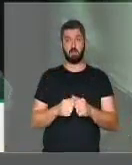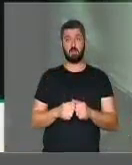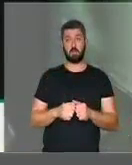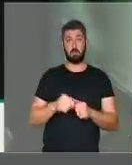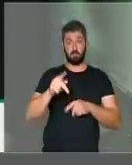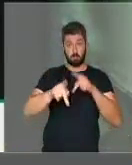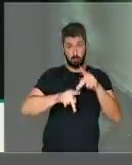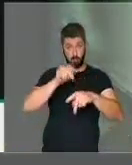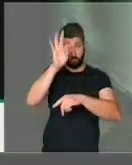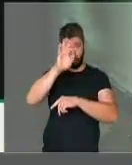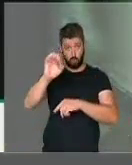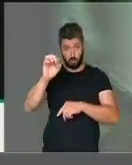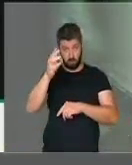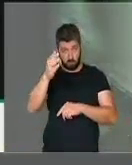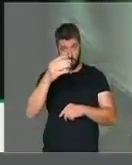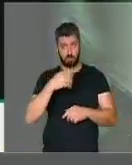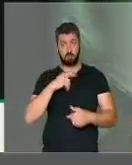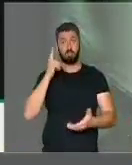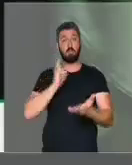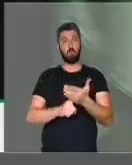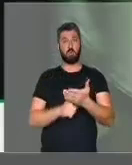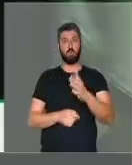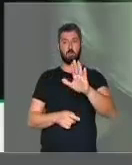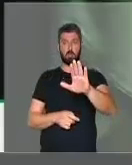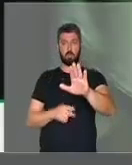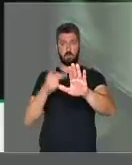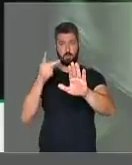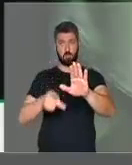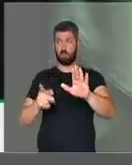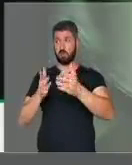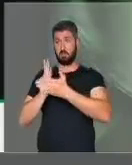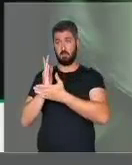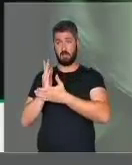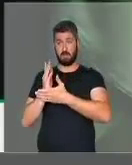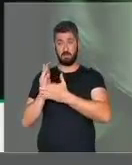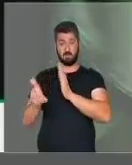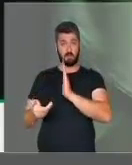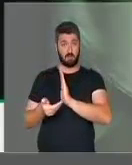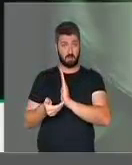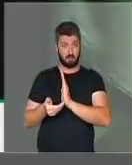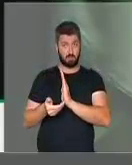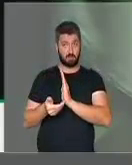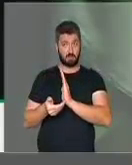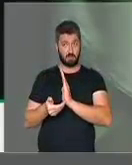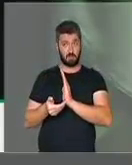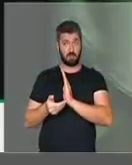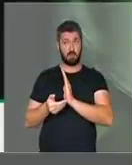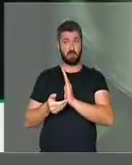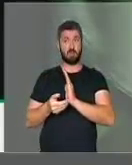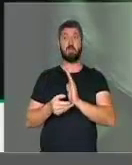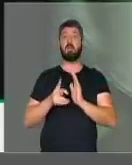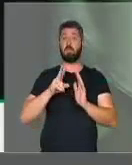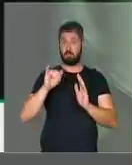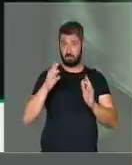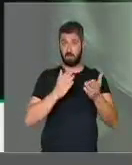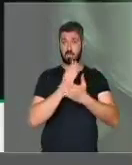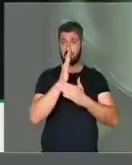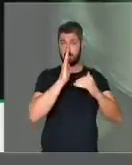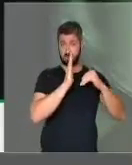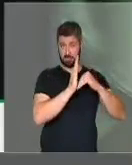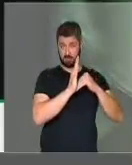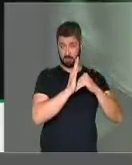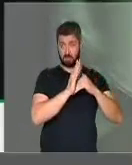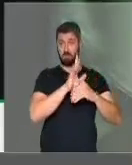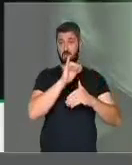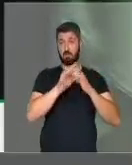os tocantinenses o meu compromisso de que esse projeto que foi aprovado na Câmara, que será aprovado no Senado,